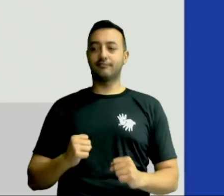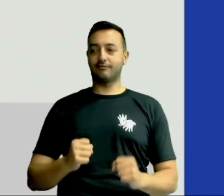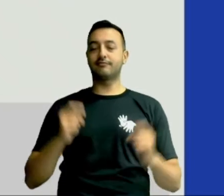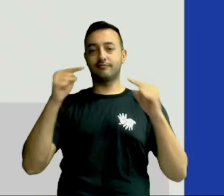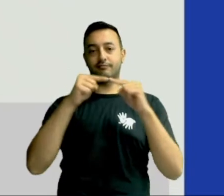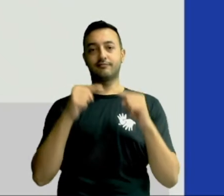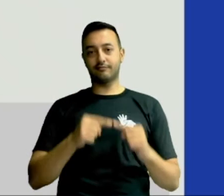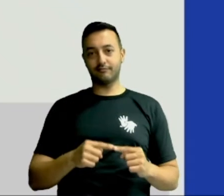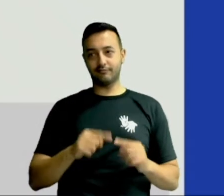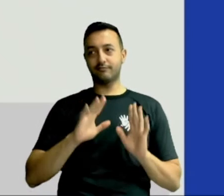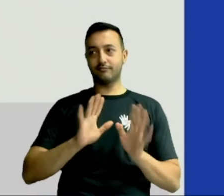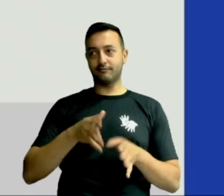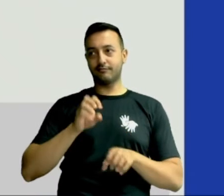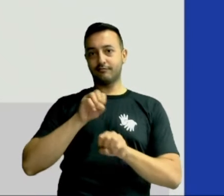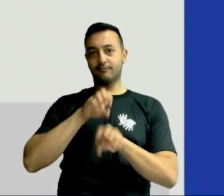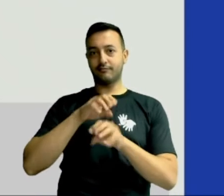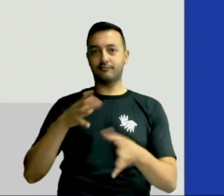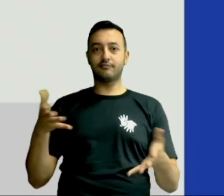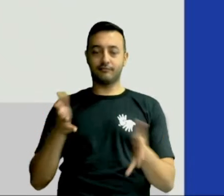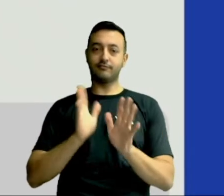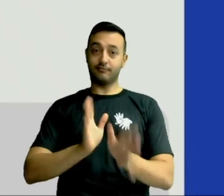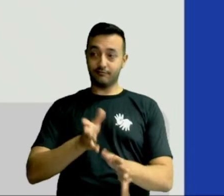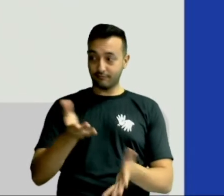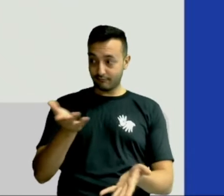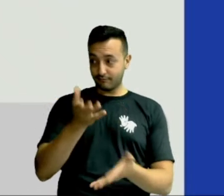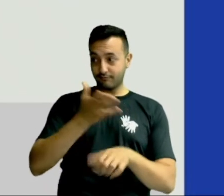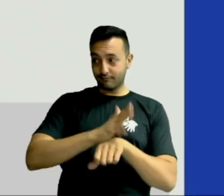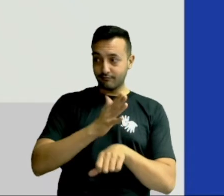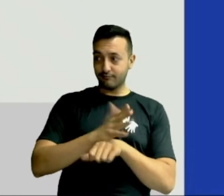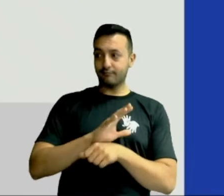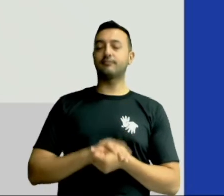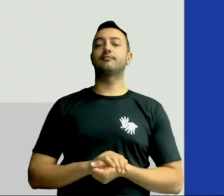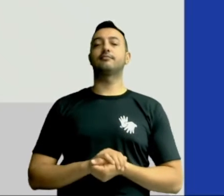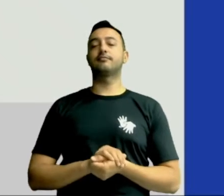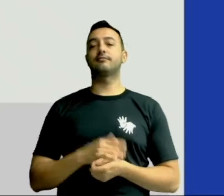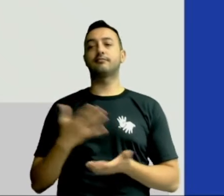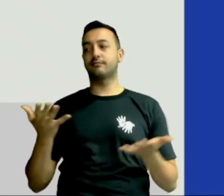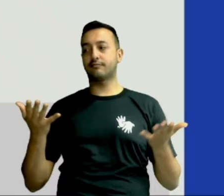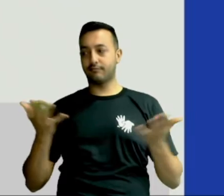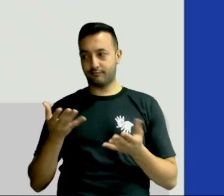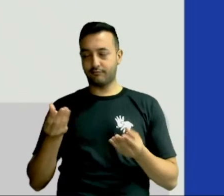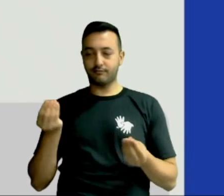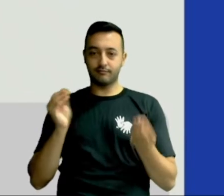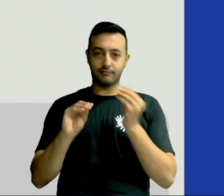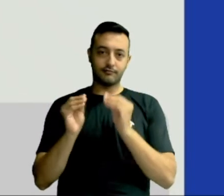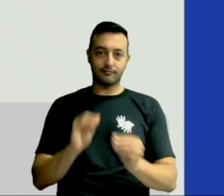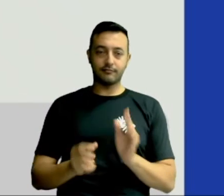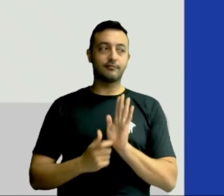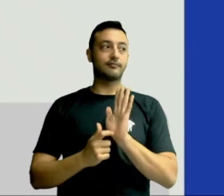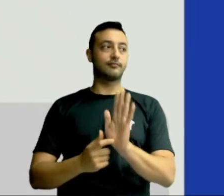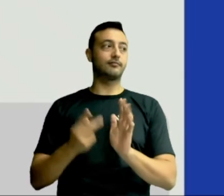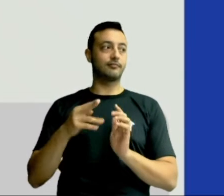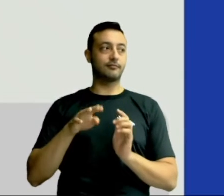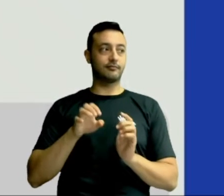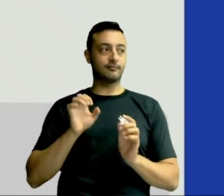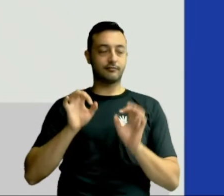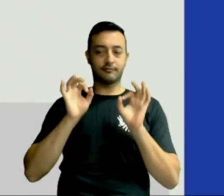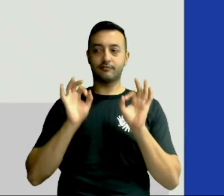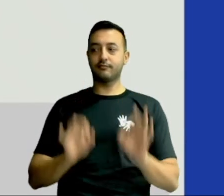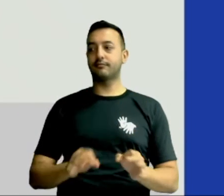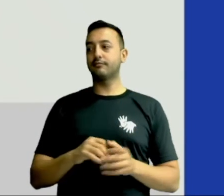é aplicar o conteúdo aprendido um dia de hoje certo então vamos Completar com os demonstrativos pronomes